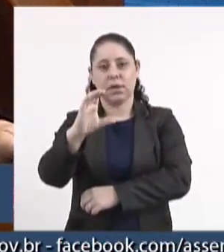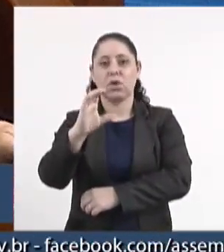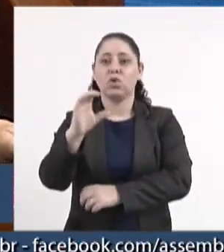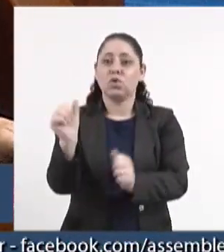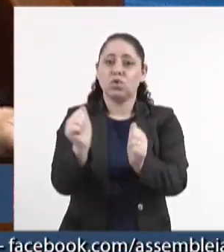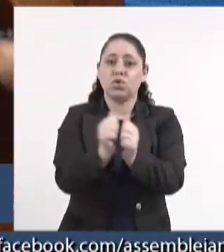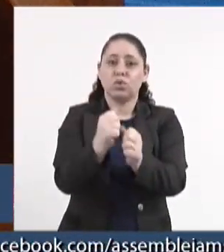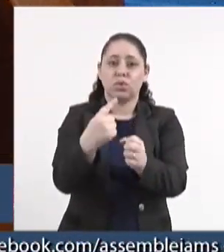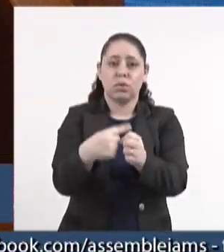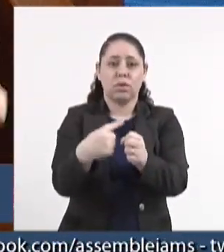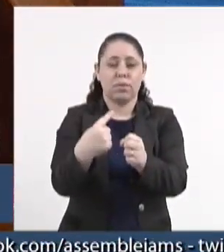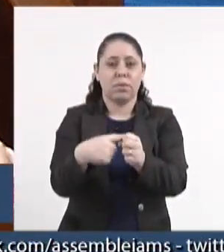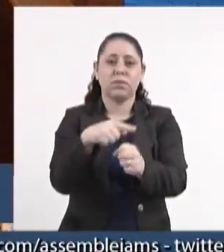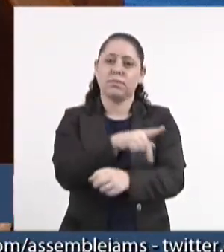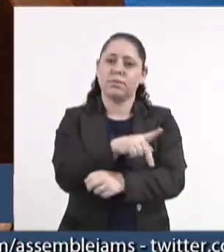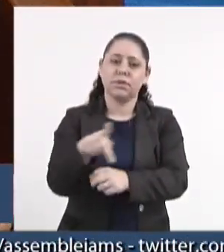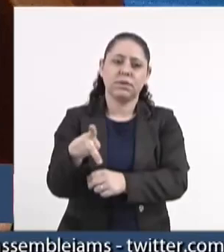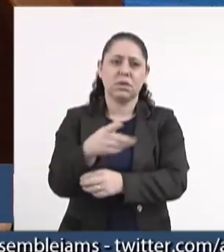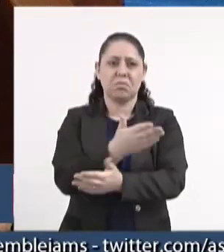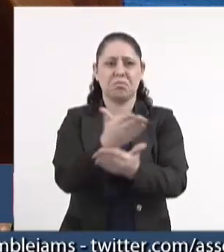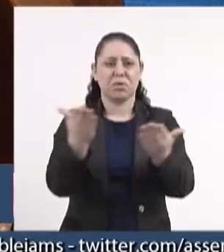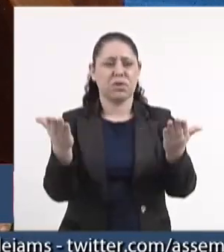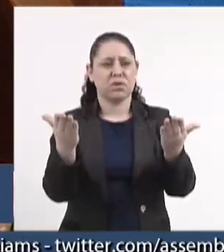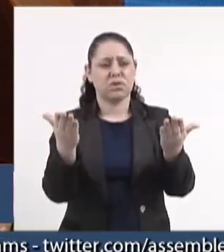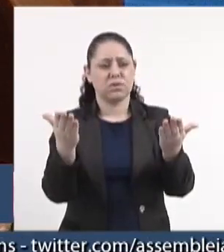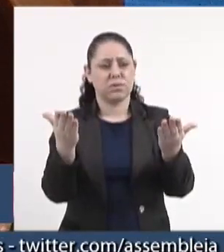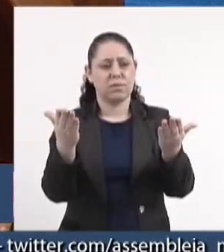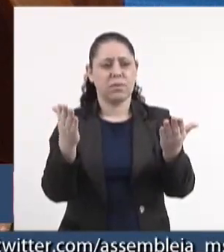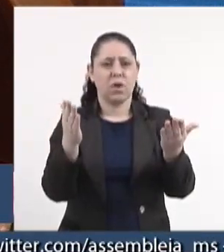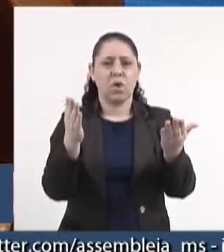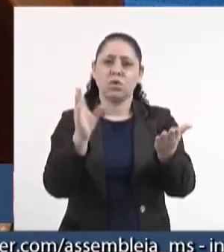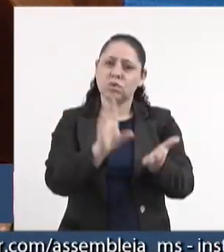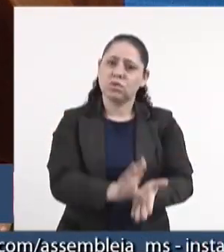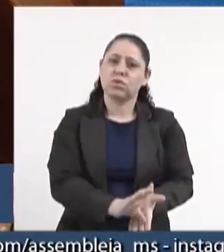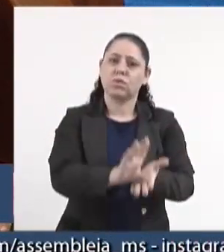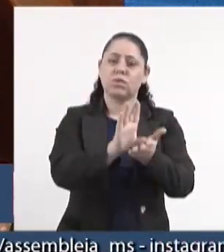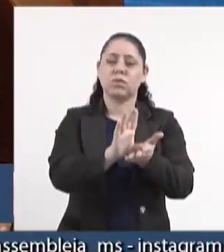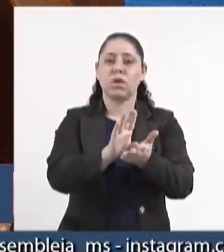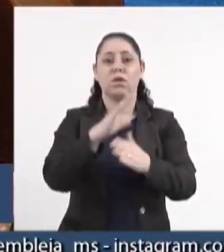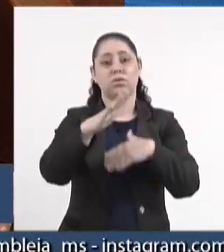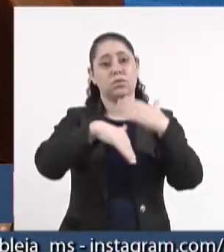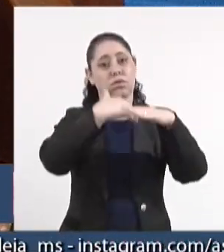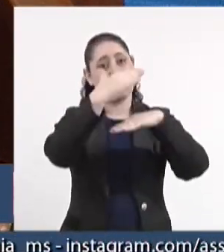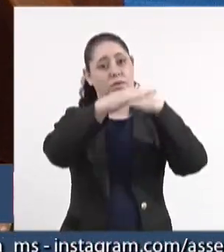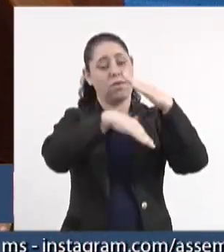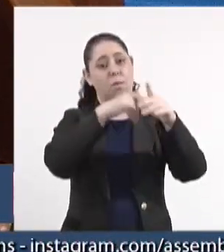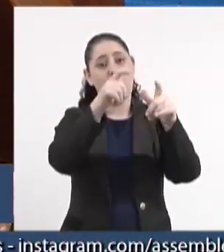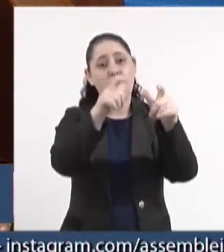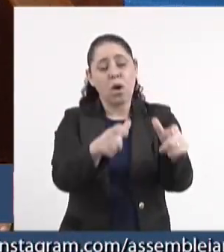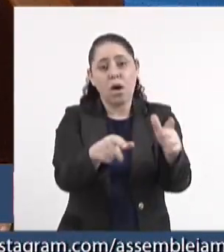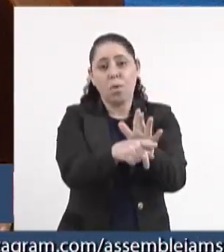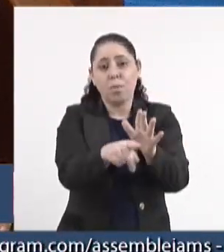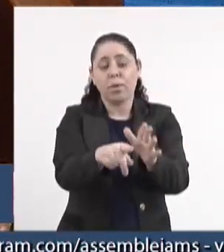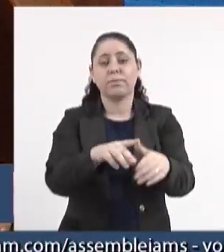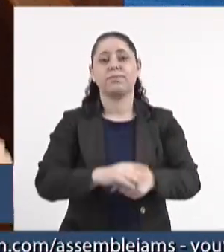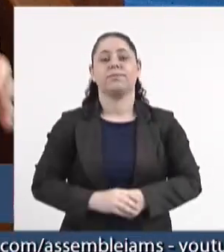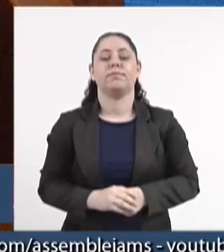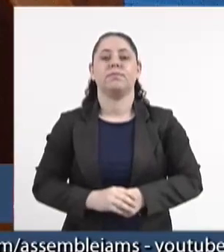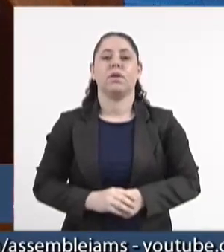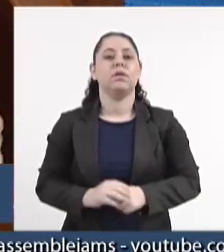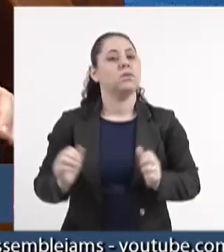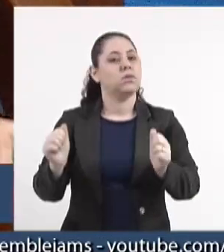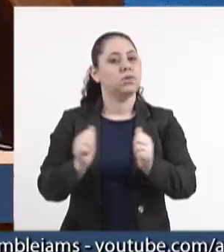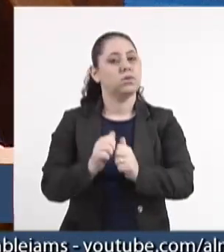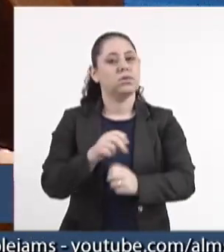os municípios, presidentes de conselhos de desenvolvimento local, junto com